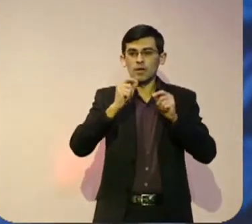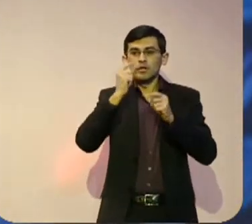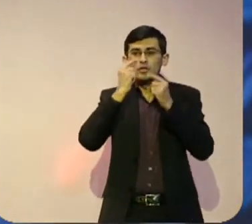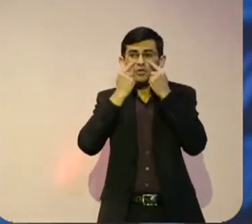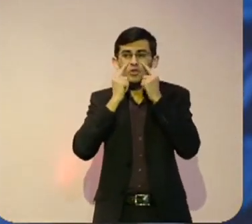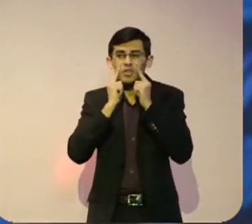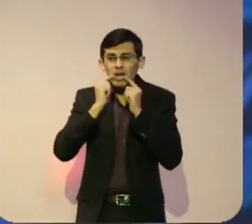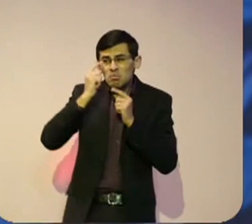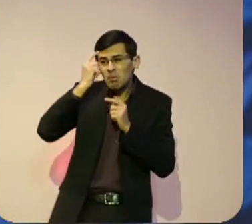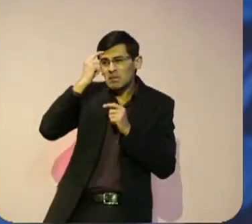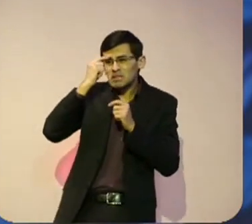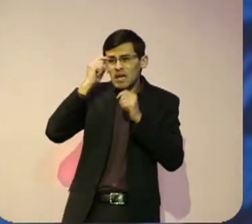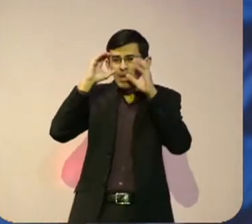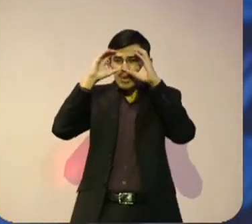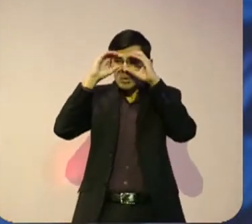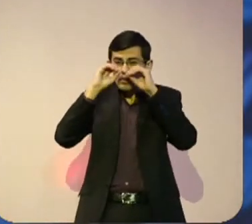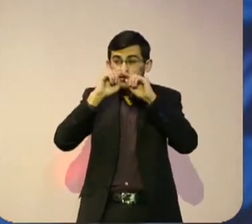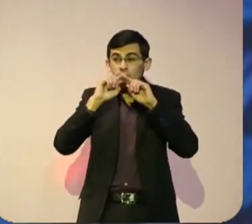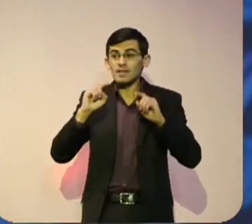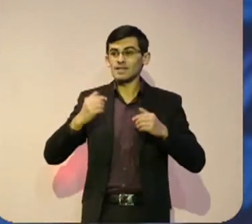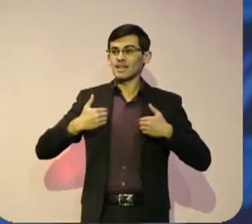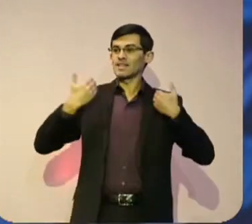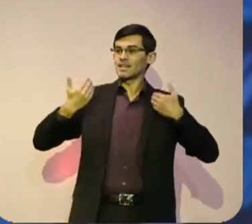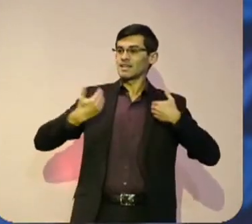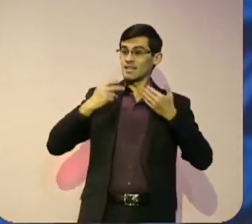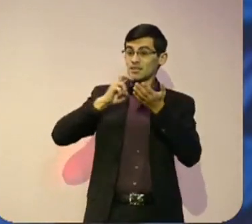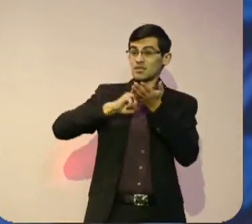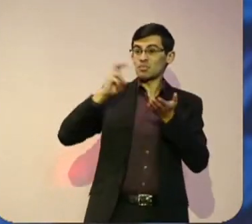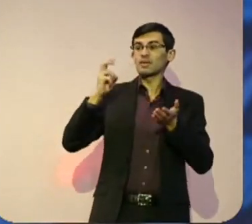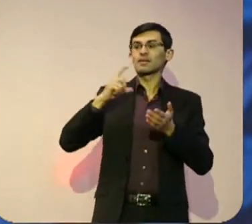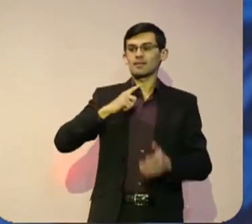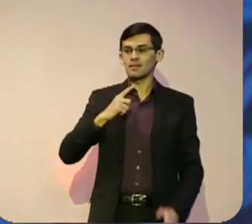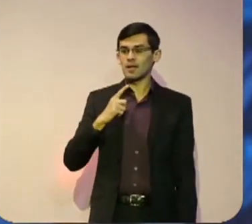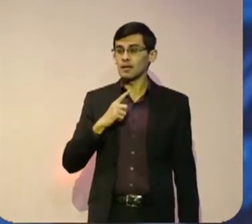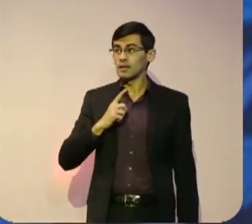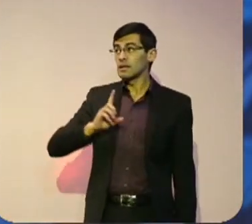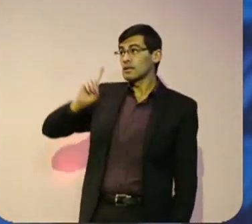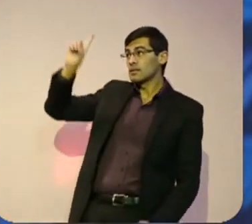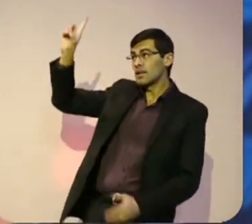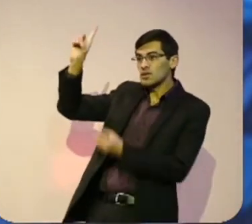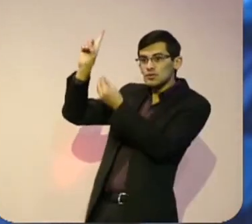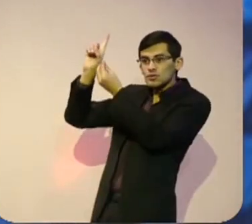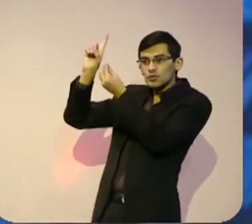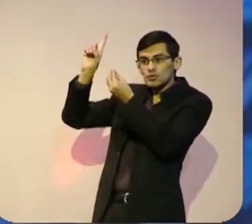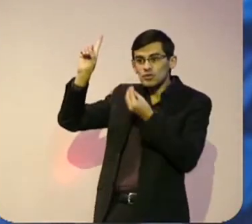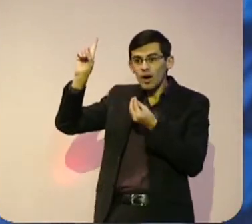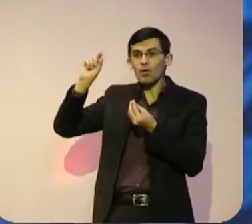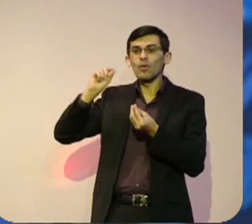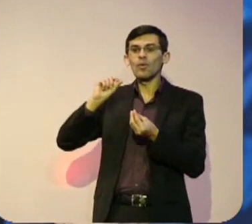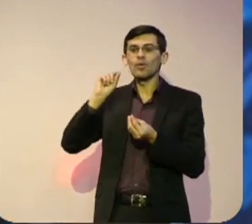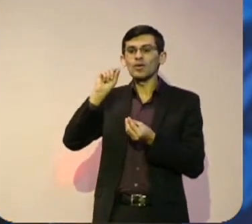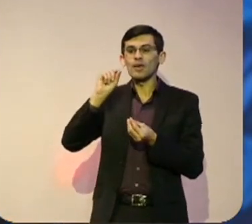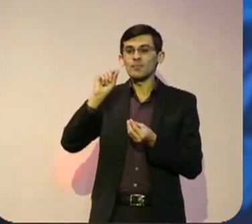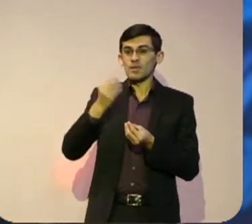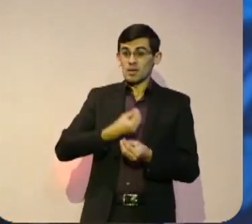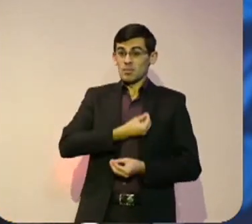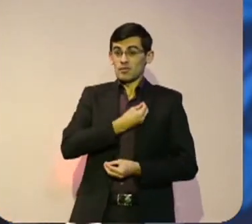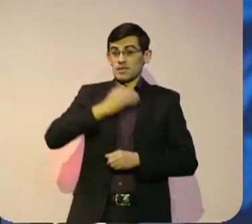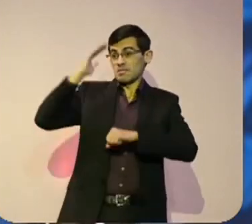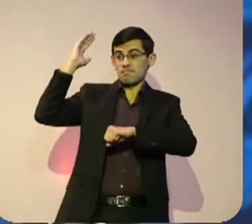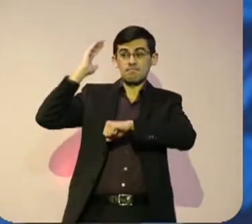durar uma noite, mas a alegria vem pela manhã. A recompensa de que há uma vida maior do que